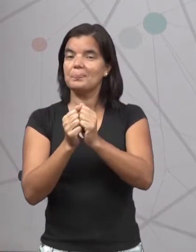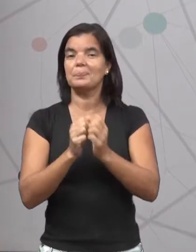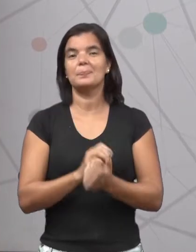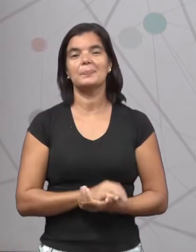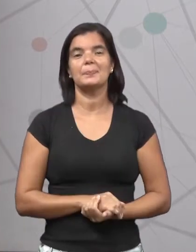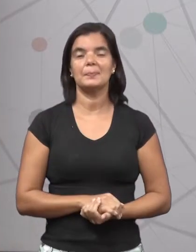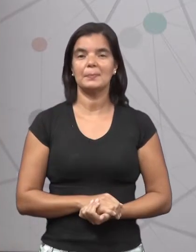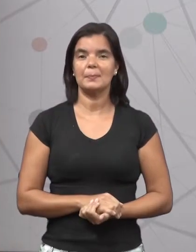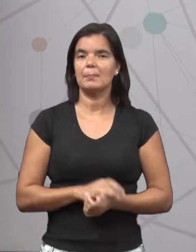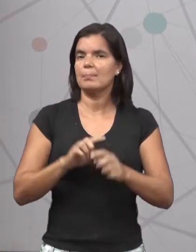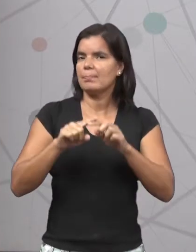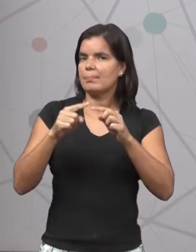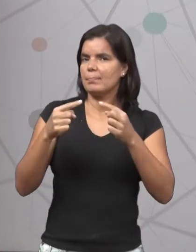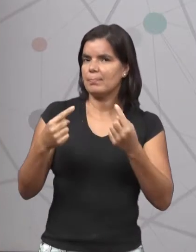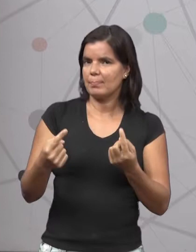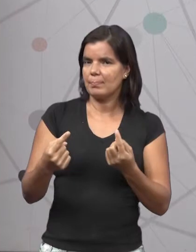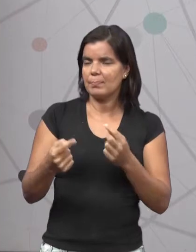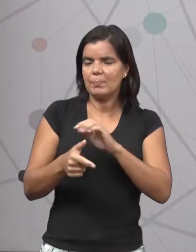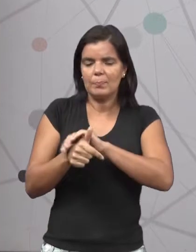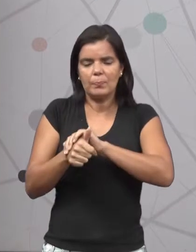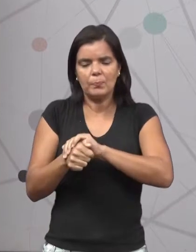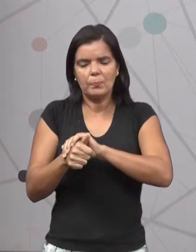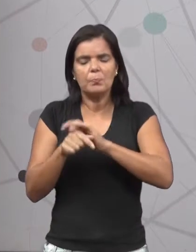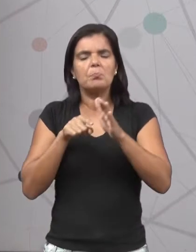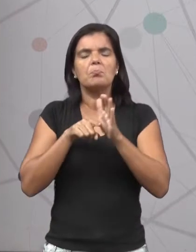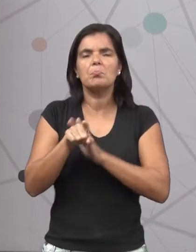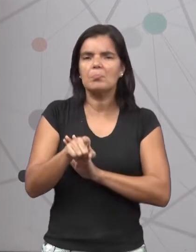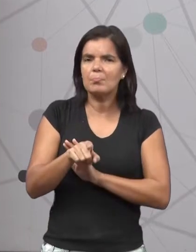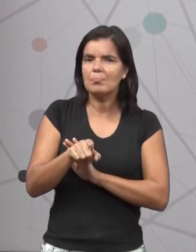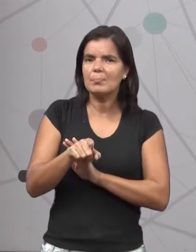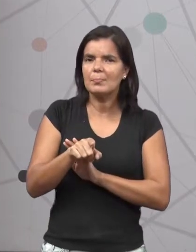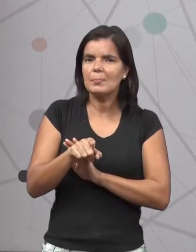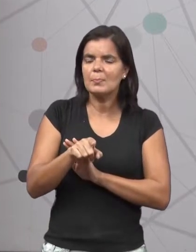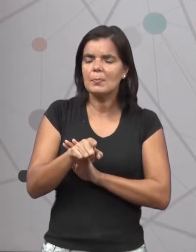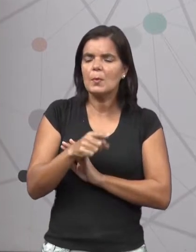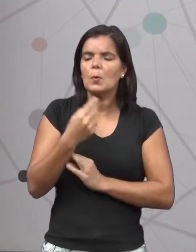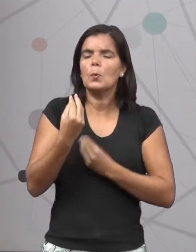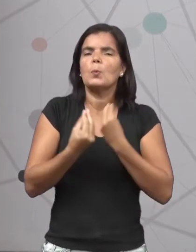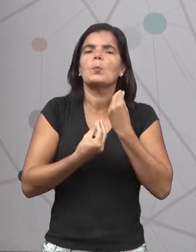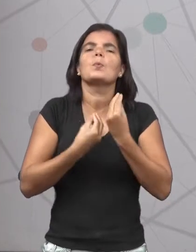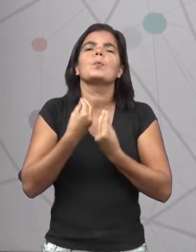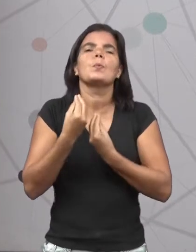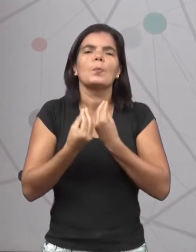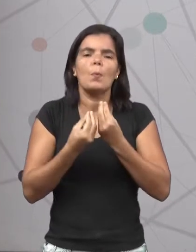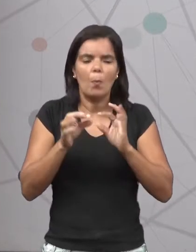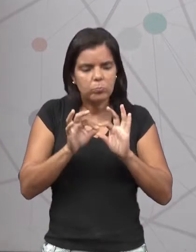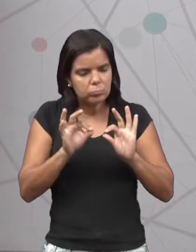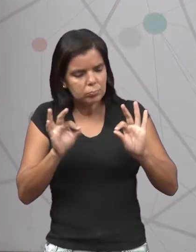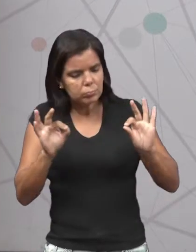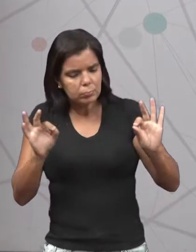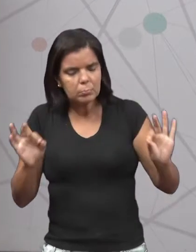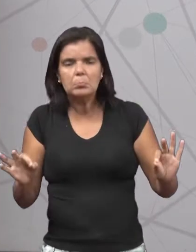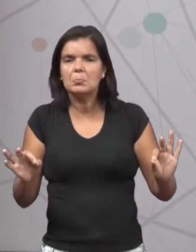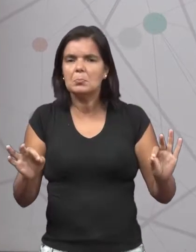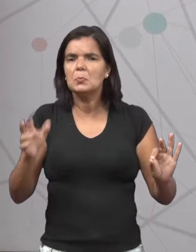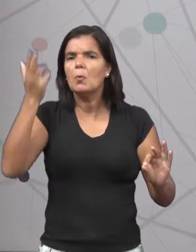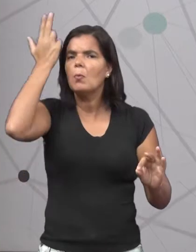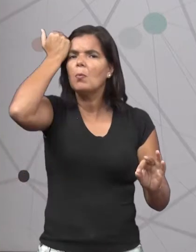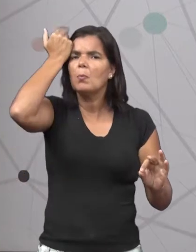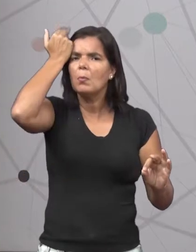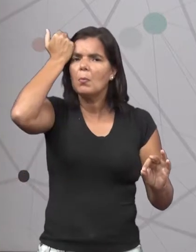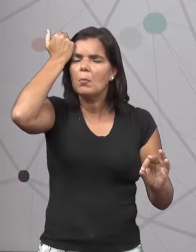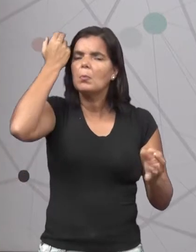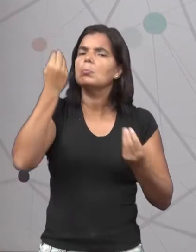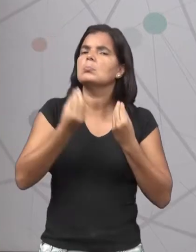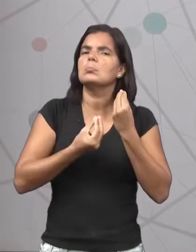então. Mas a tartaruga perguntou: Como nós vamos medir, lebre,